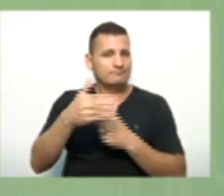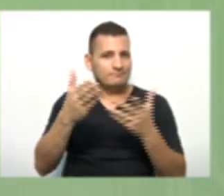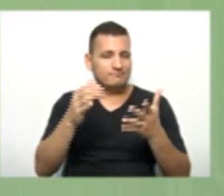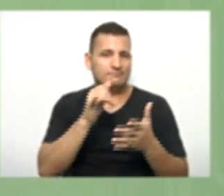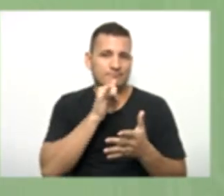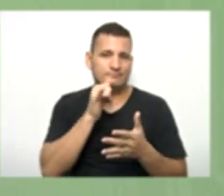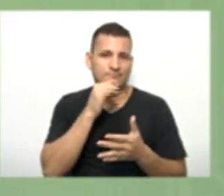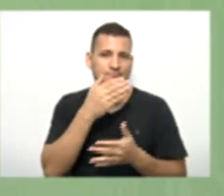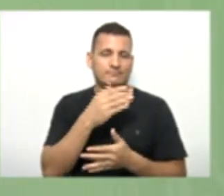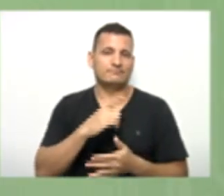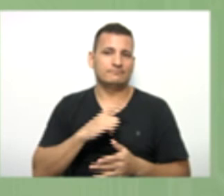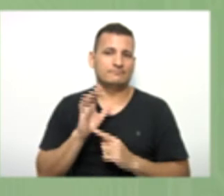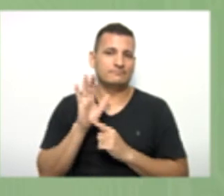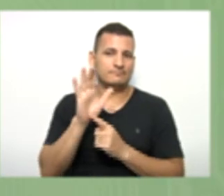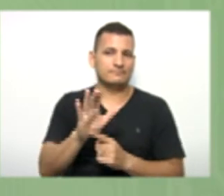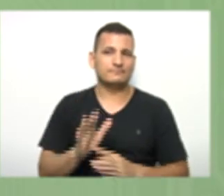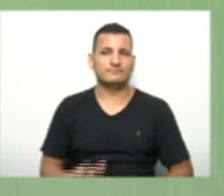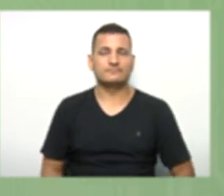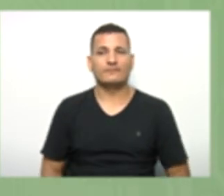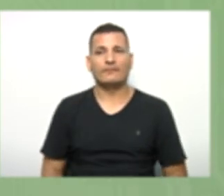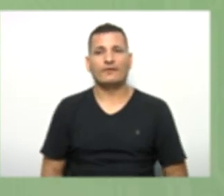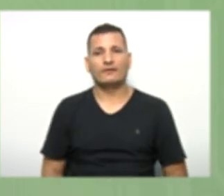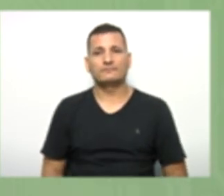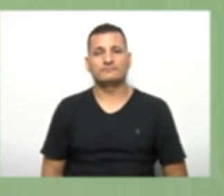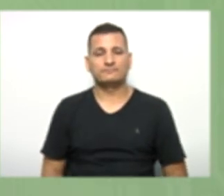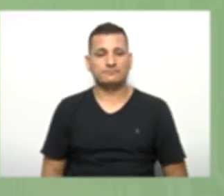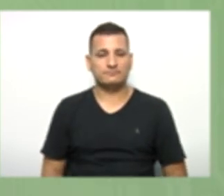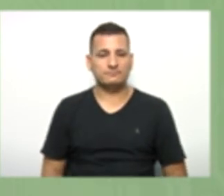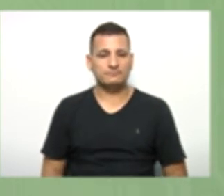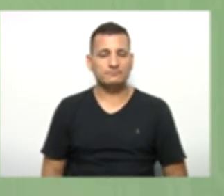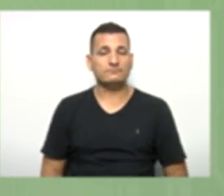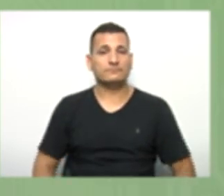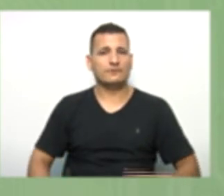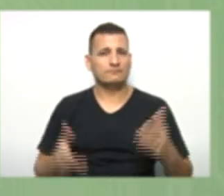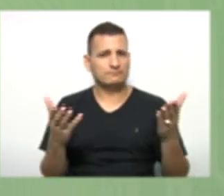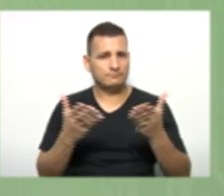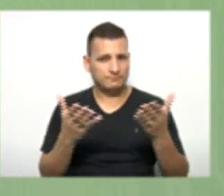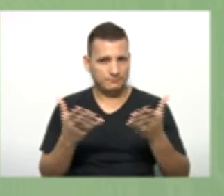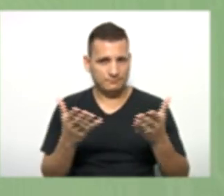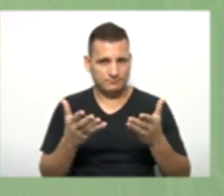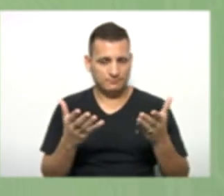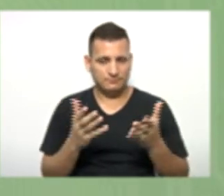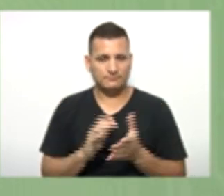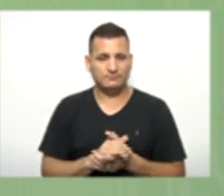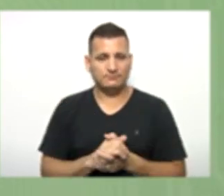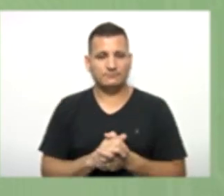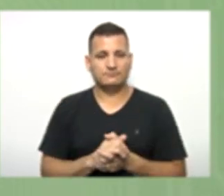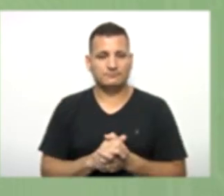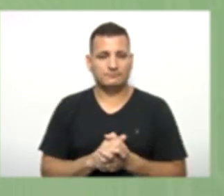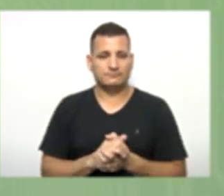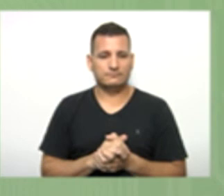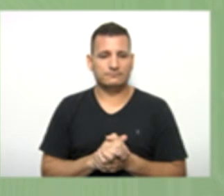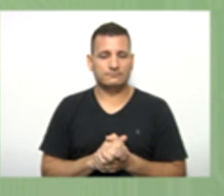exemplo. Vamos agora, diante dos dados apresentados,